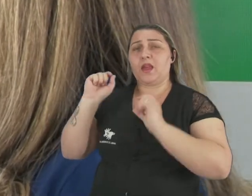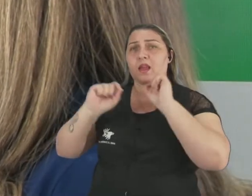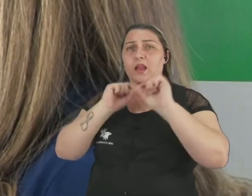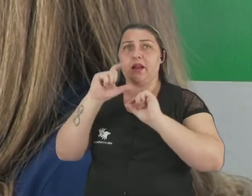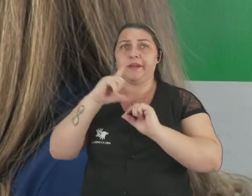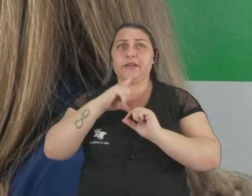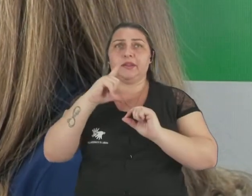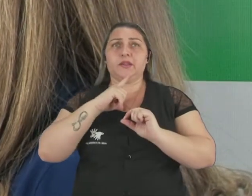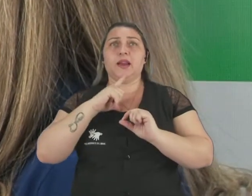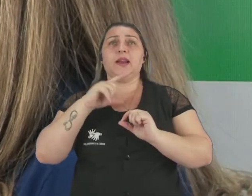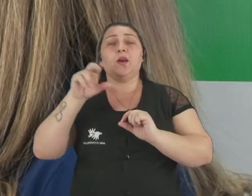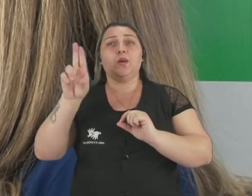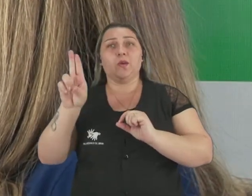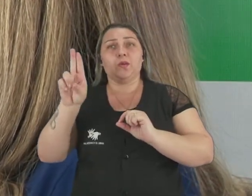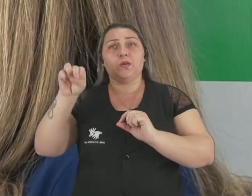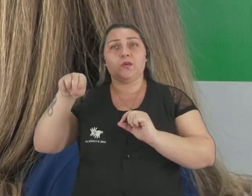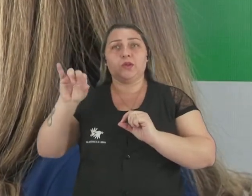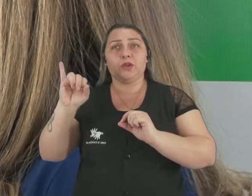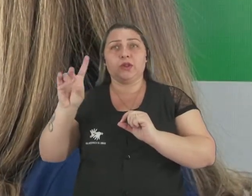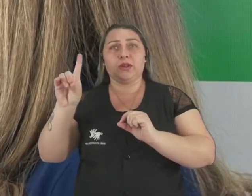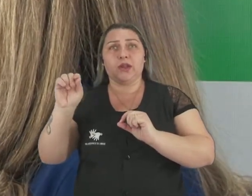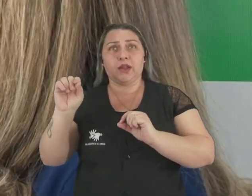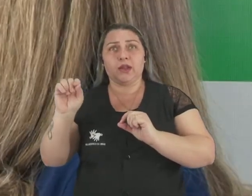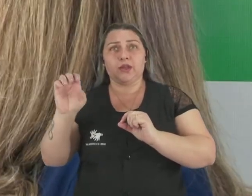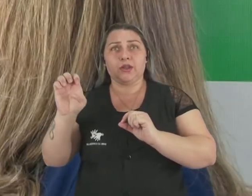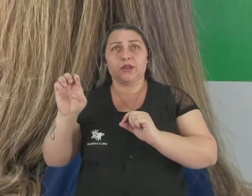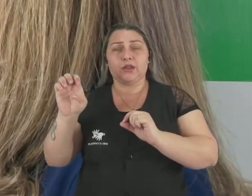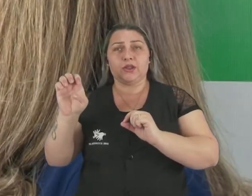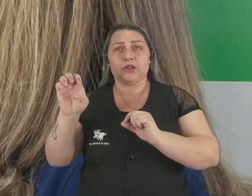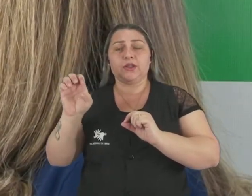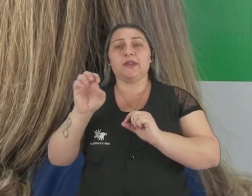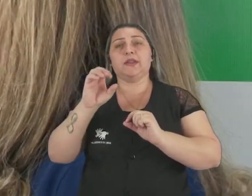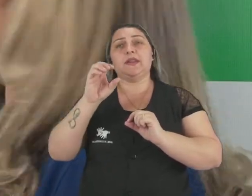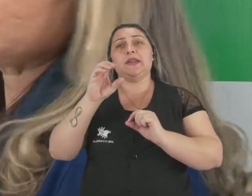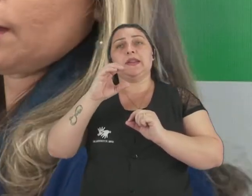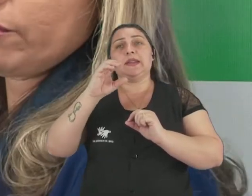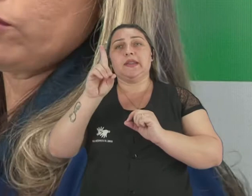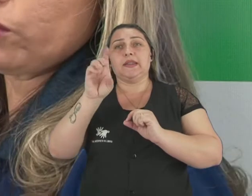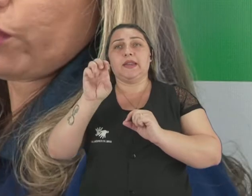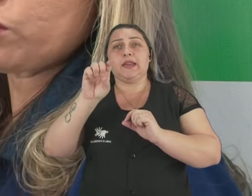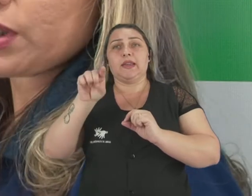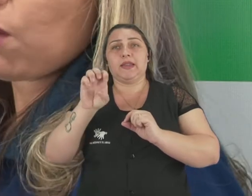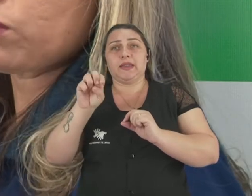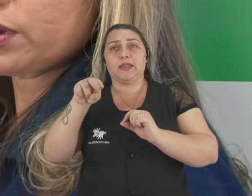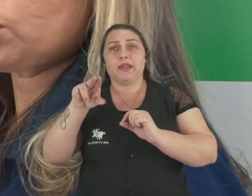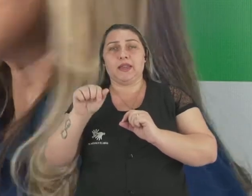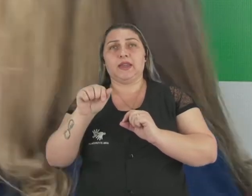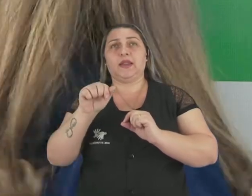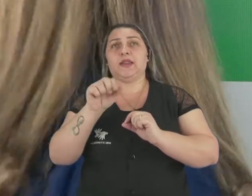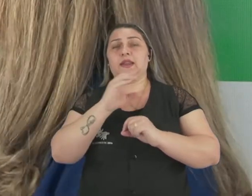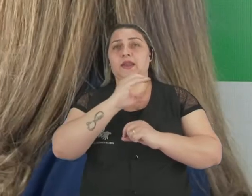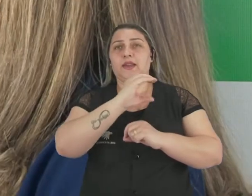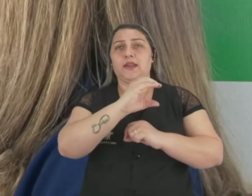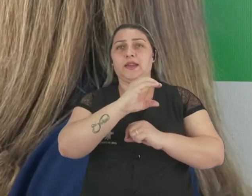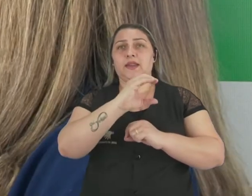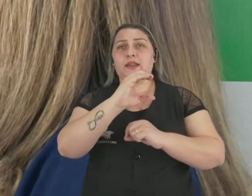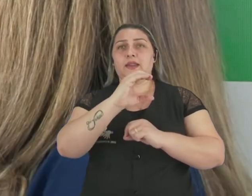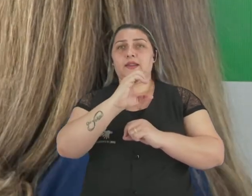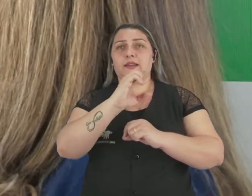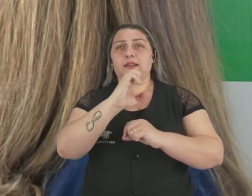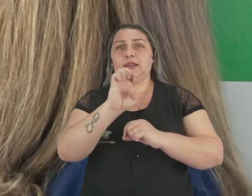temos? Nós temos as unidades, dezenas e, no caso, centenas, que foram os cálculos que nós fizemos,